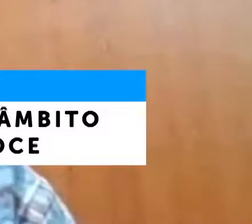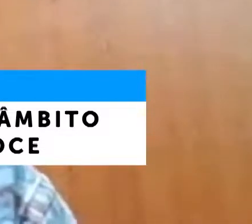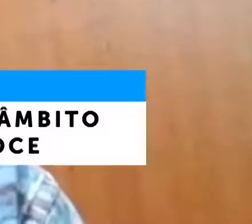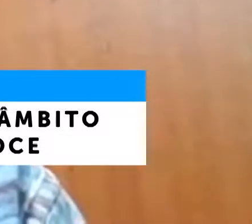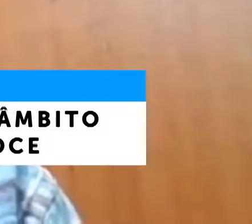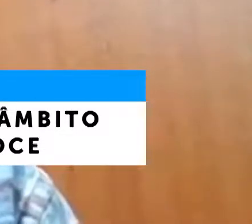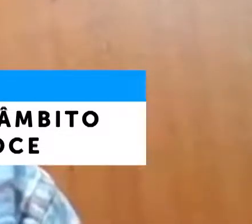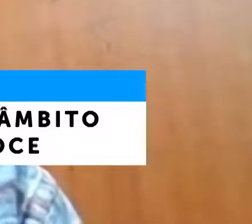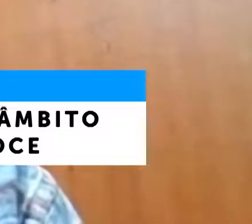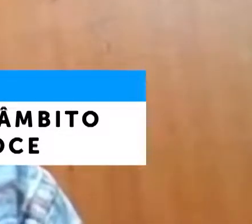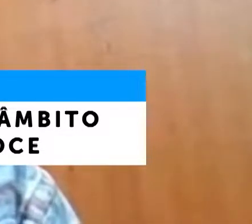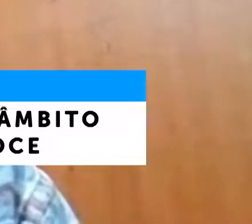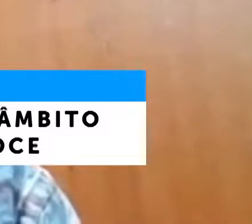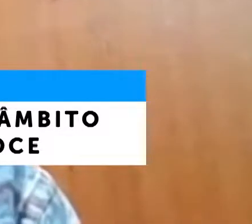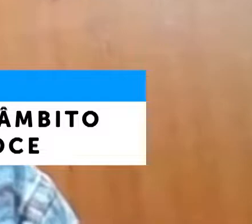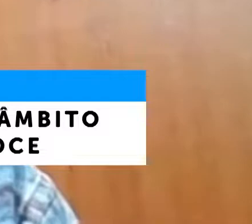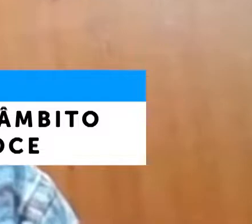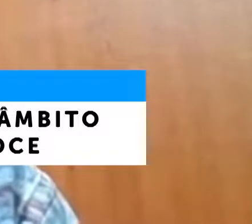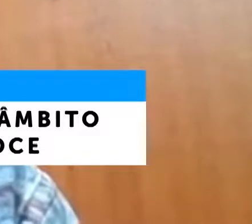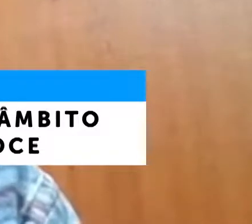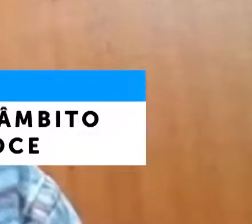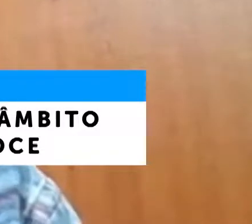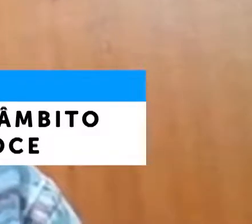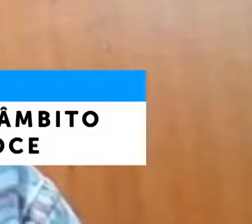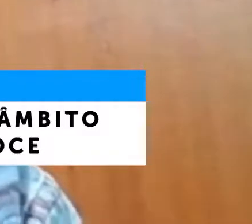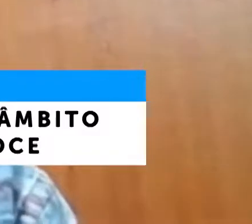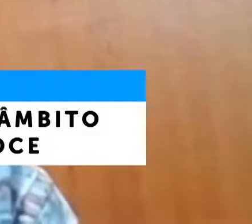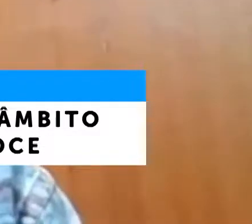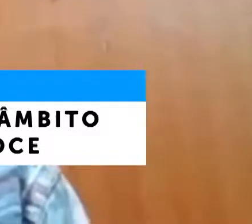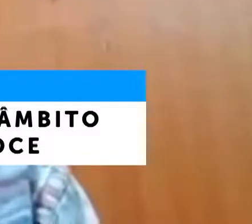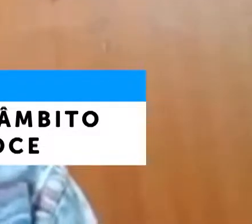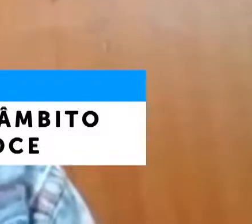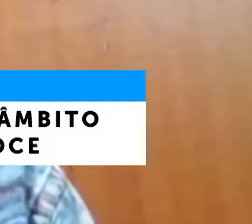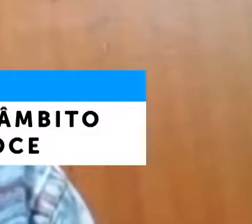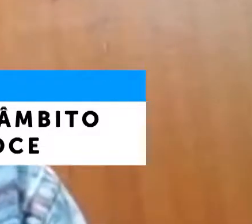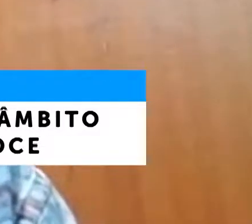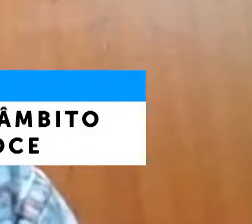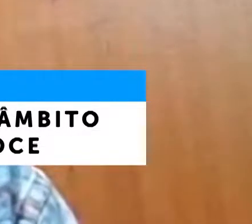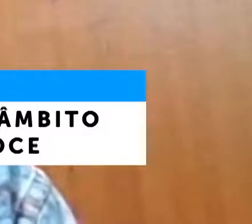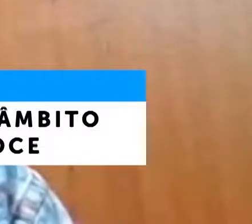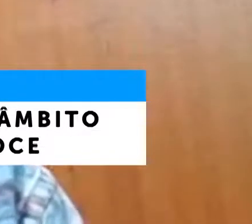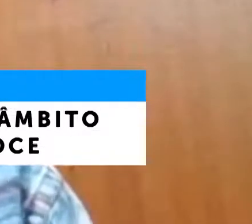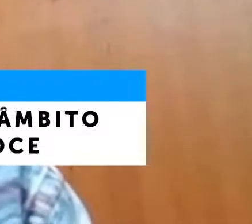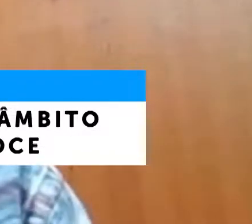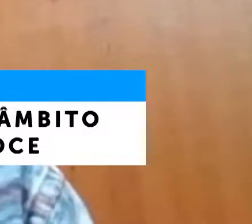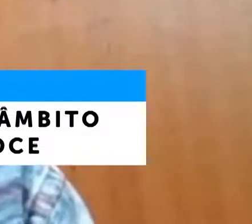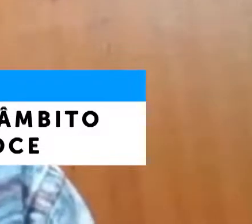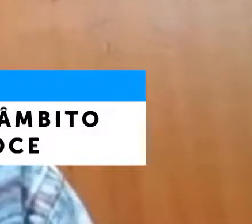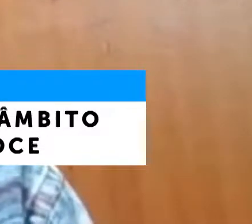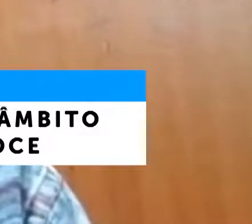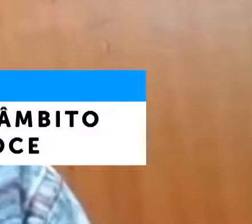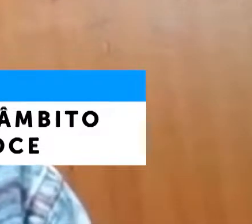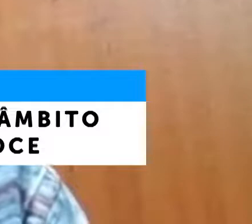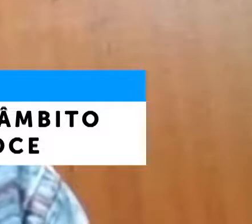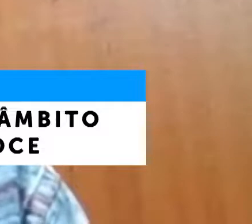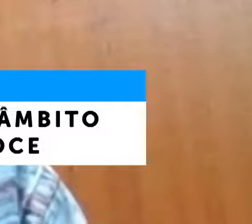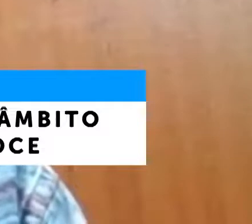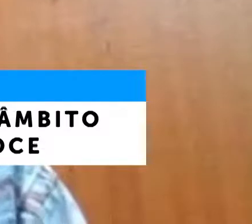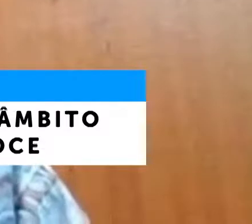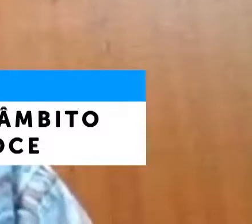ao projeto. De tudo que foi colocado aqui, eu acho que uma questão extremamente importante que deve